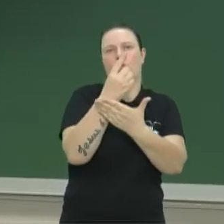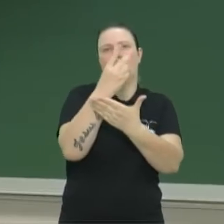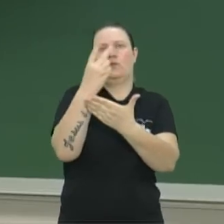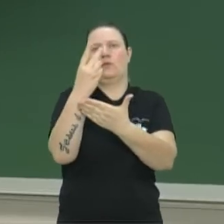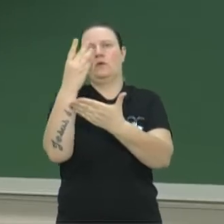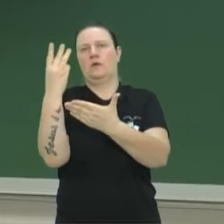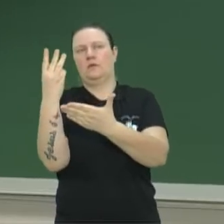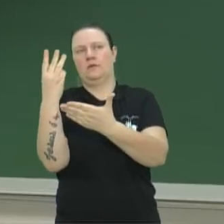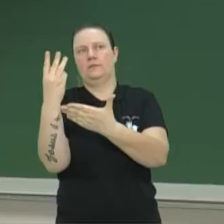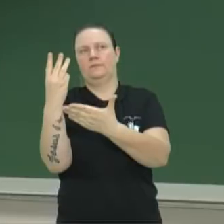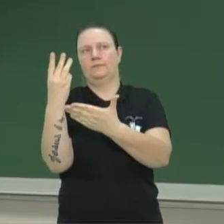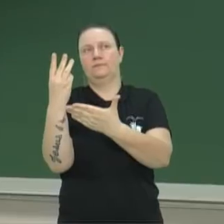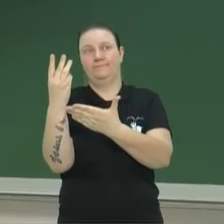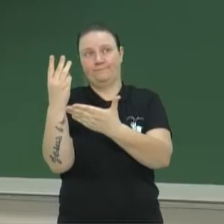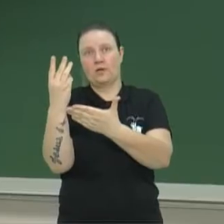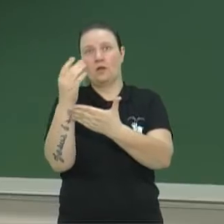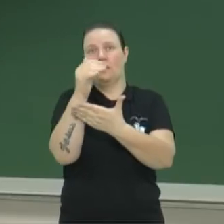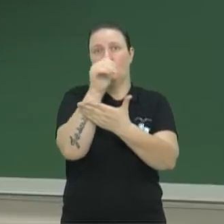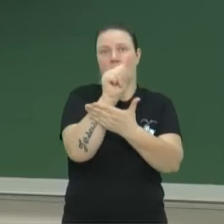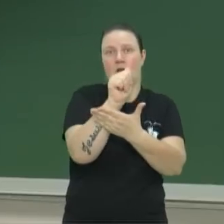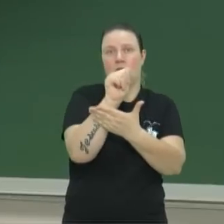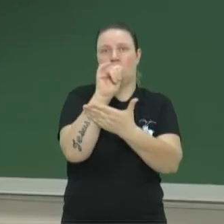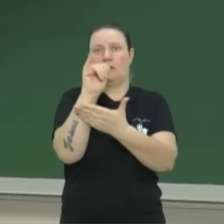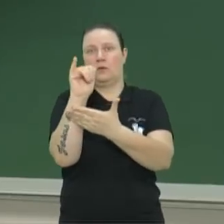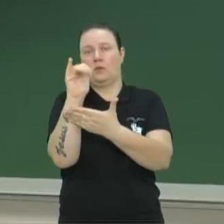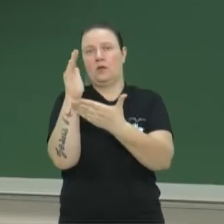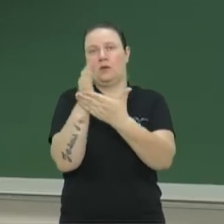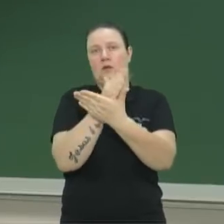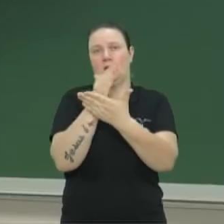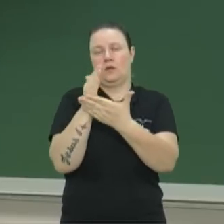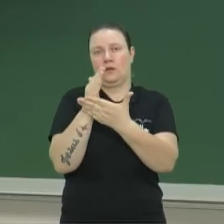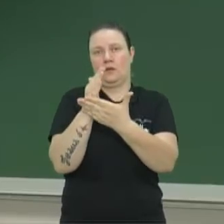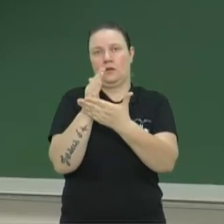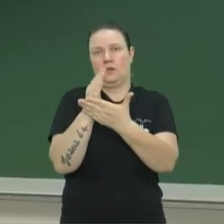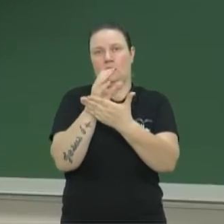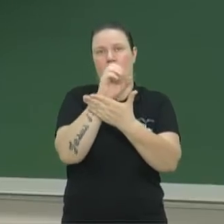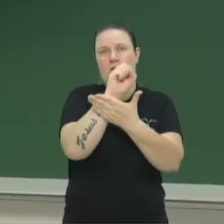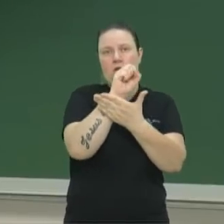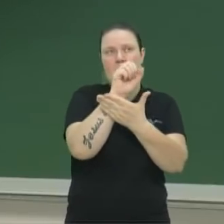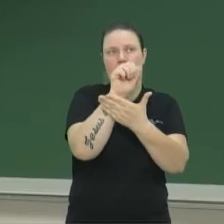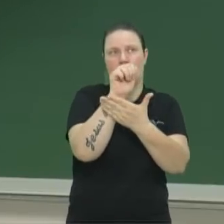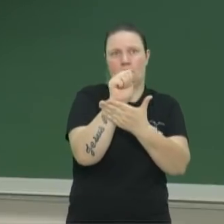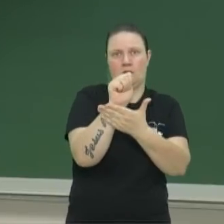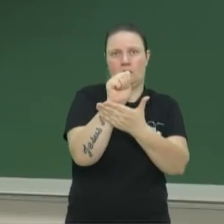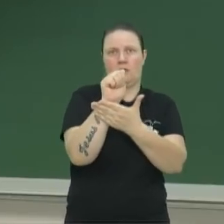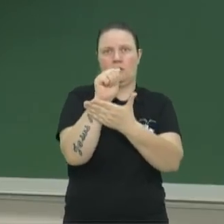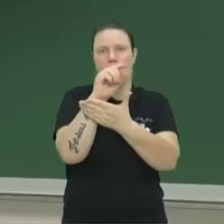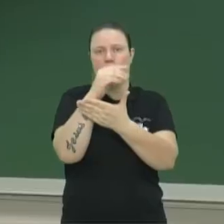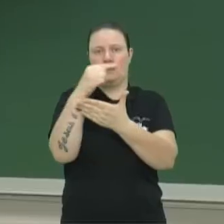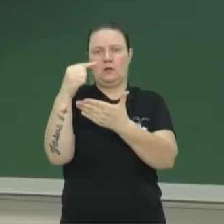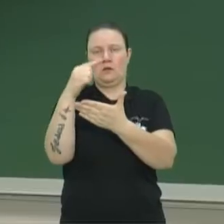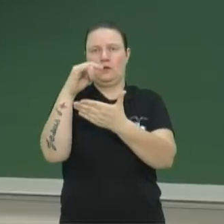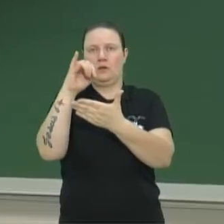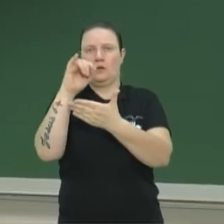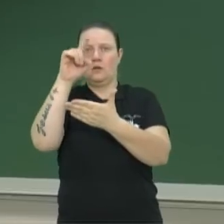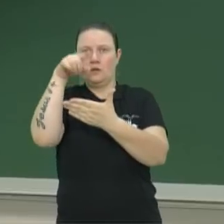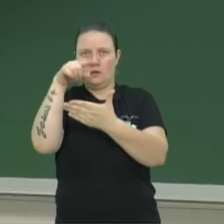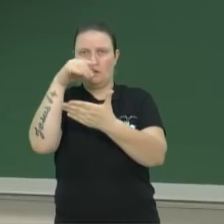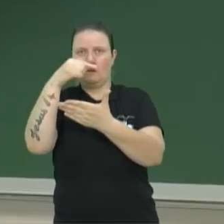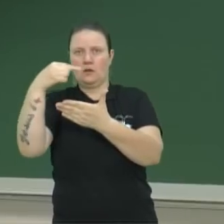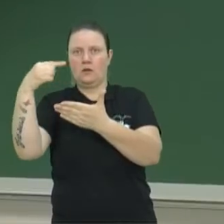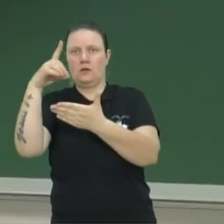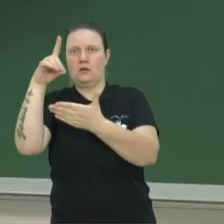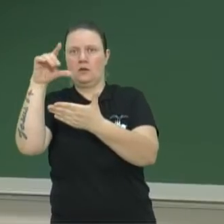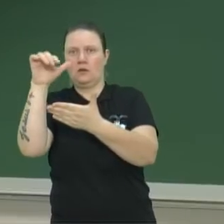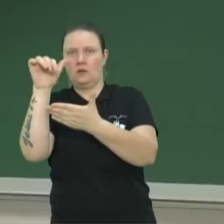A e o I. Então, eles são separados, né, na sílaba, mas na mesma palavra eles estão próximos.